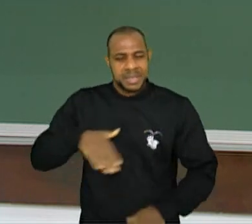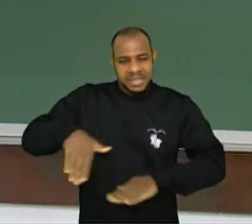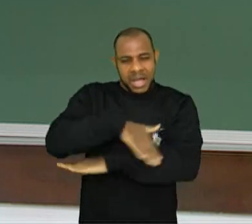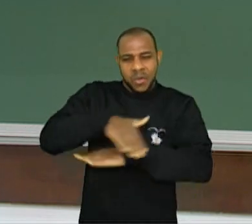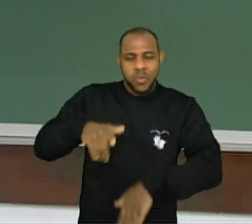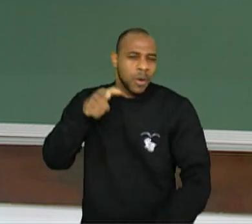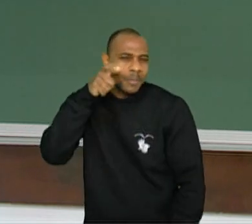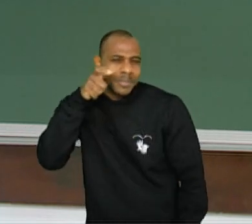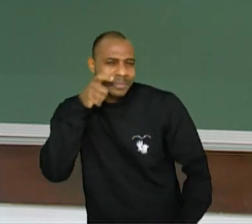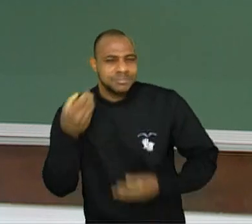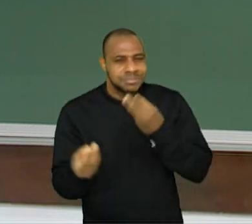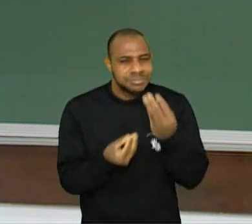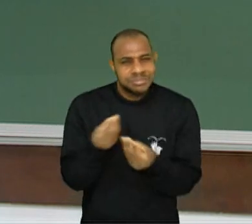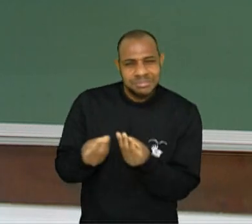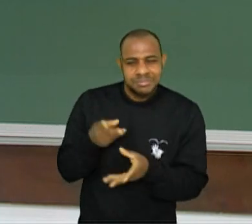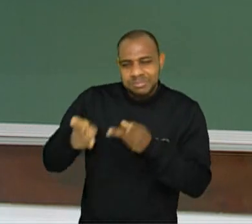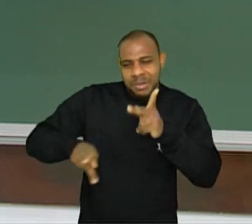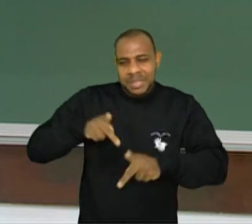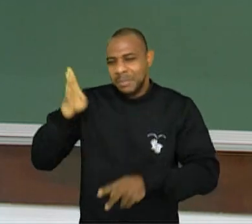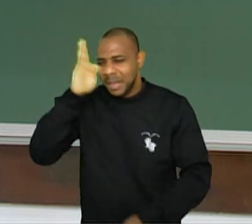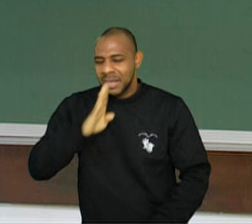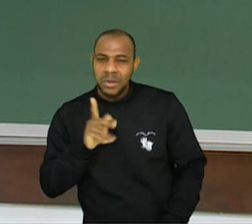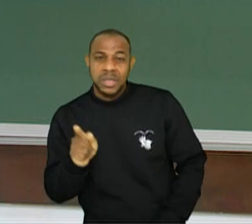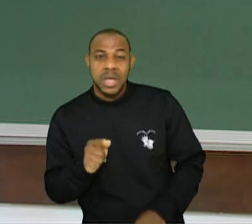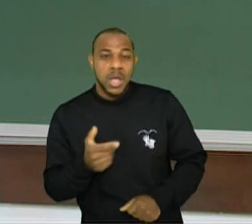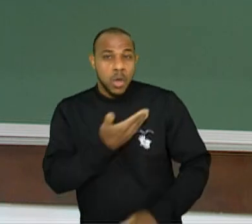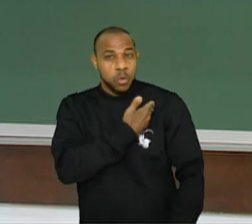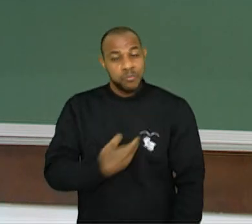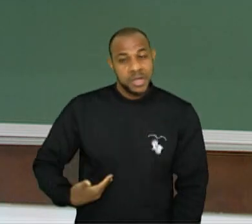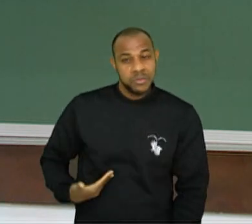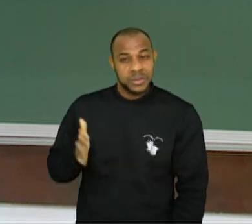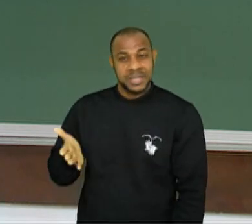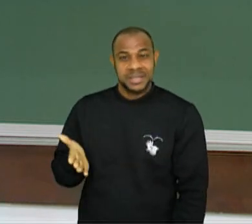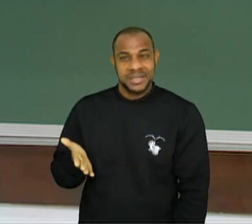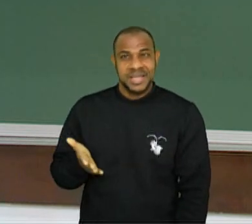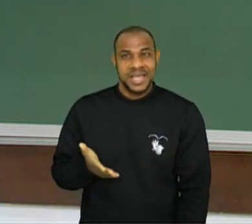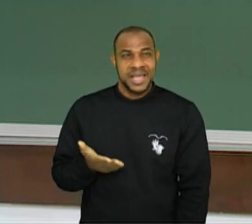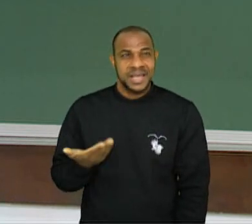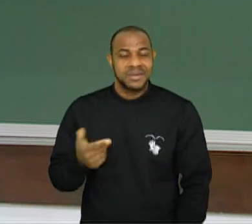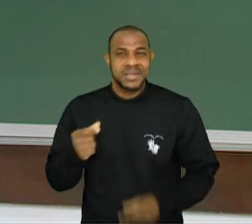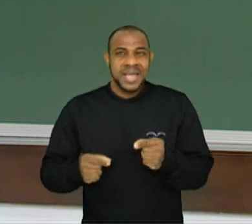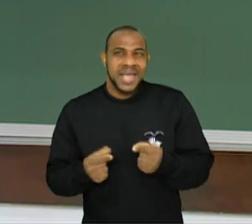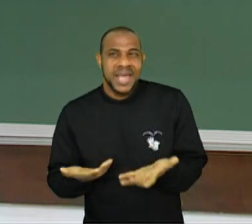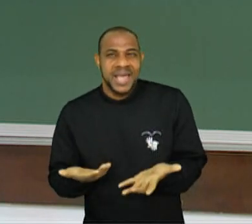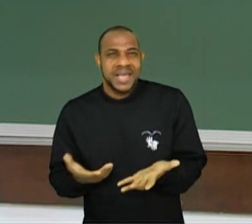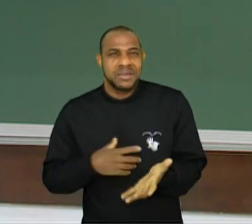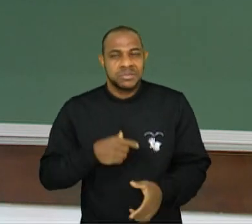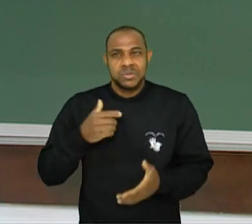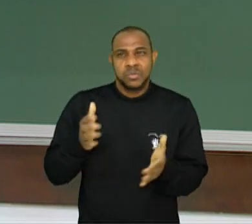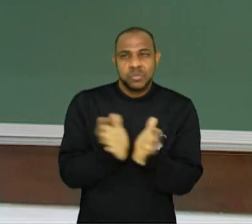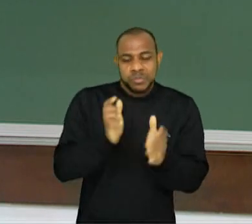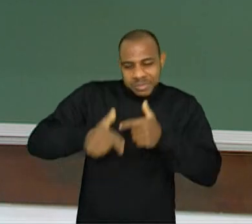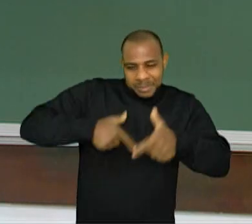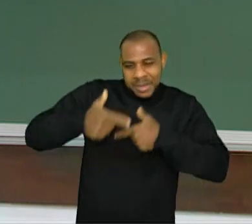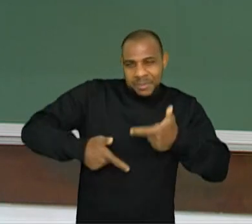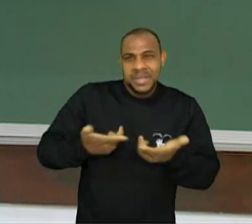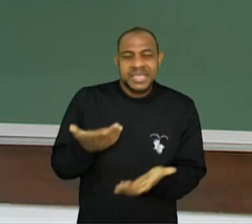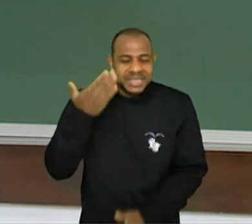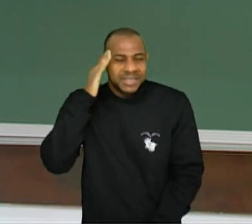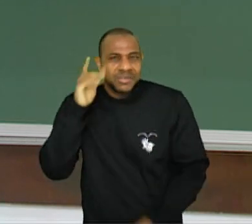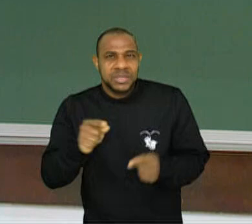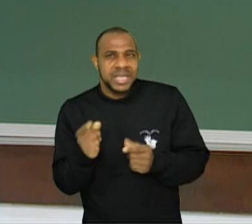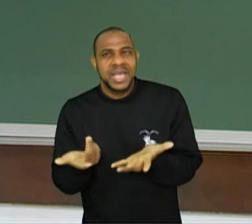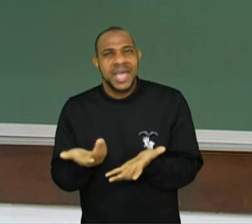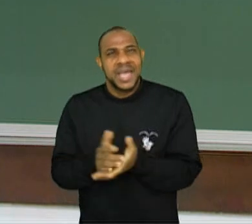conservadores da população brasileira, serão de que esses governos eram governos de esquerda, eram governos que tendiam para o comunismo. Era o